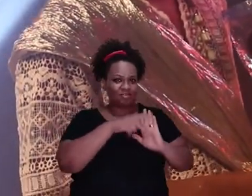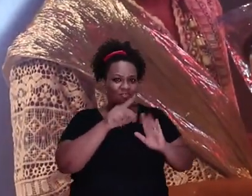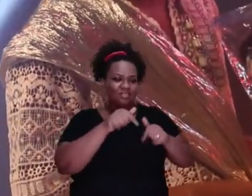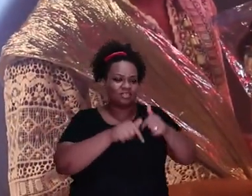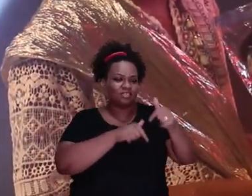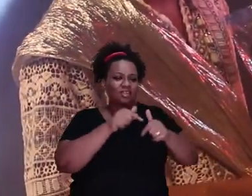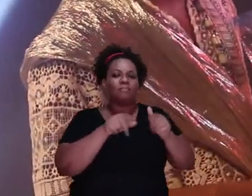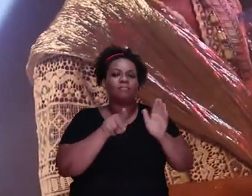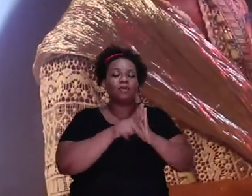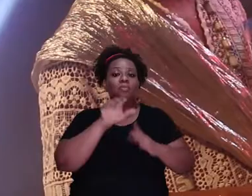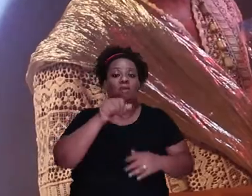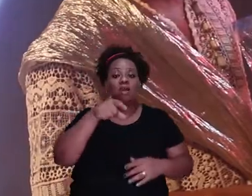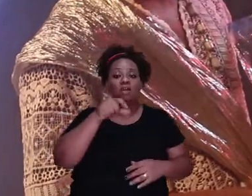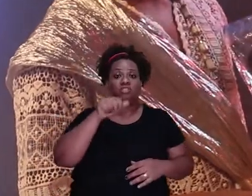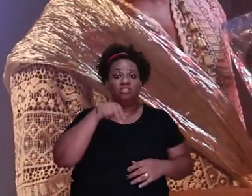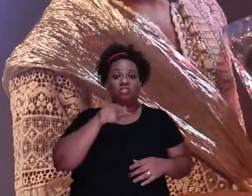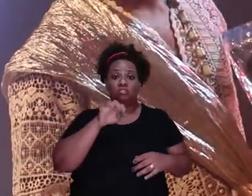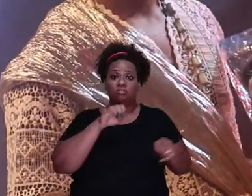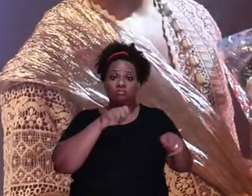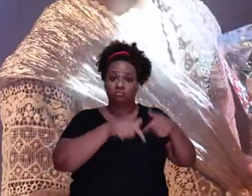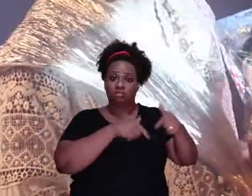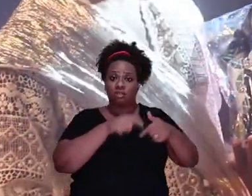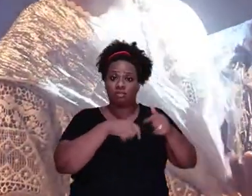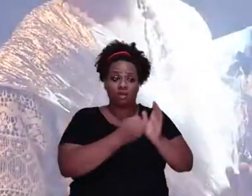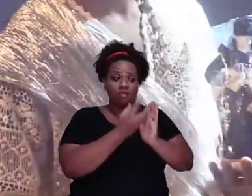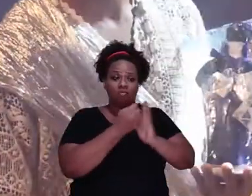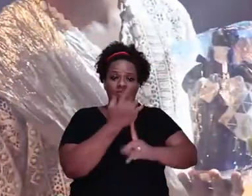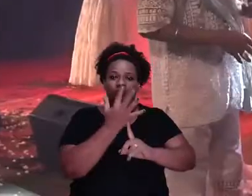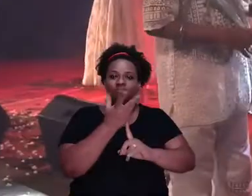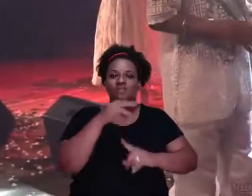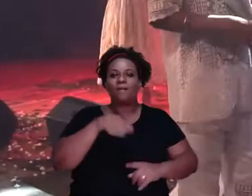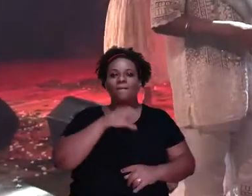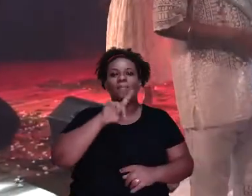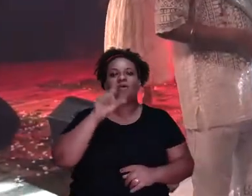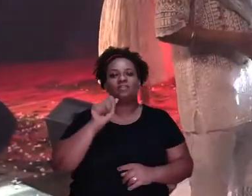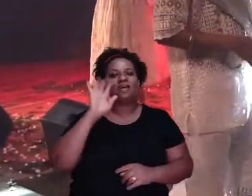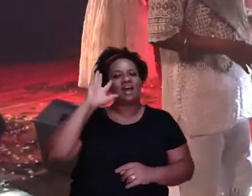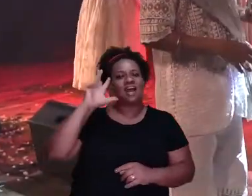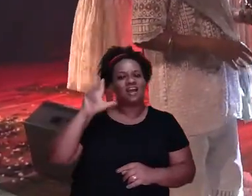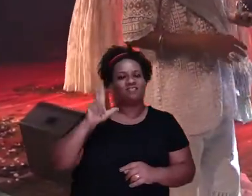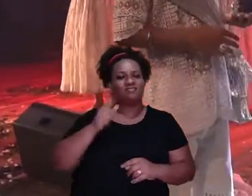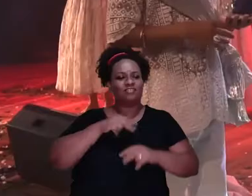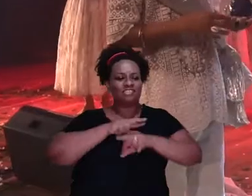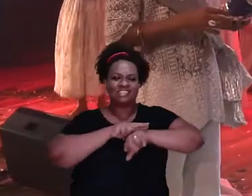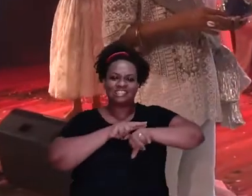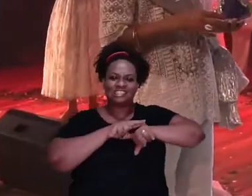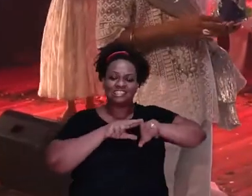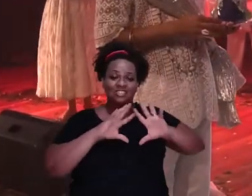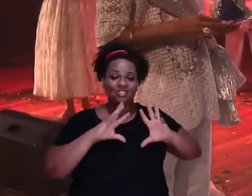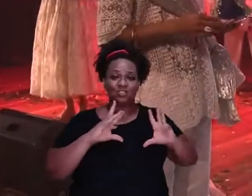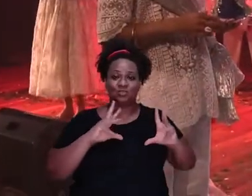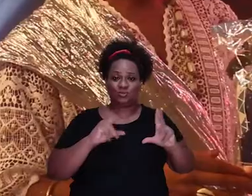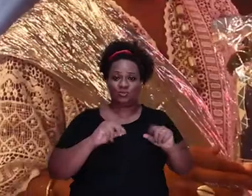Kelly ela tem uma inteligência mais uma chance ela produz isso ela produz moda afro o Jade